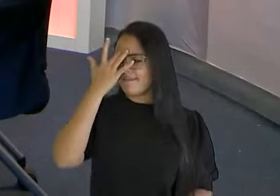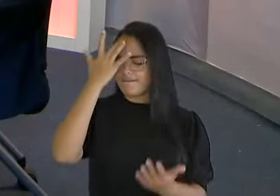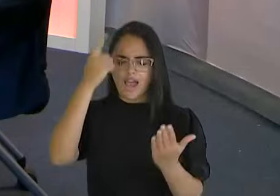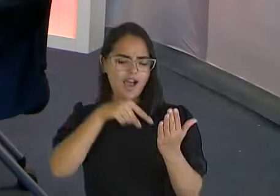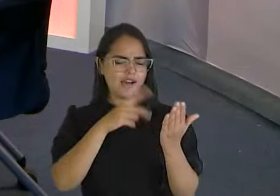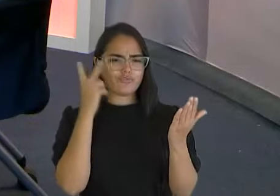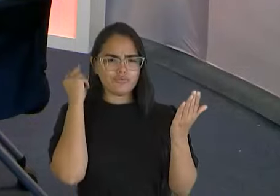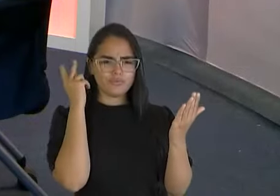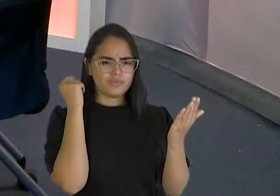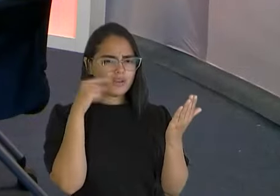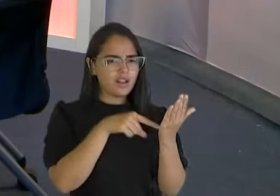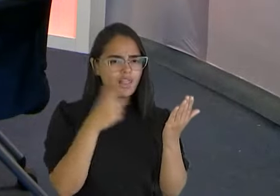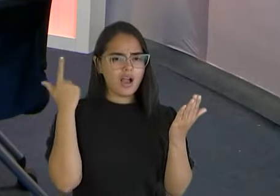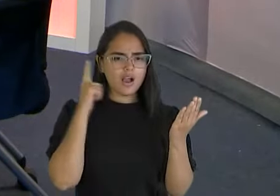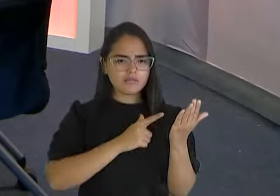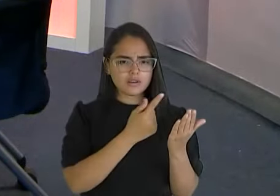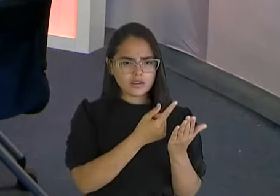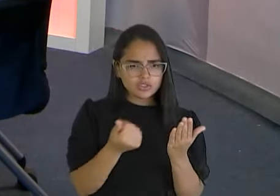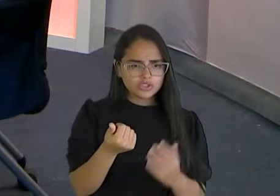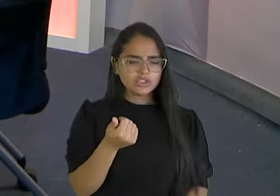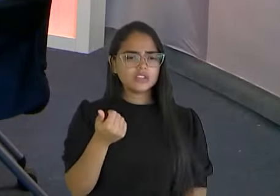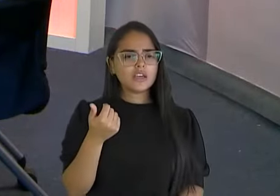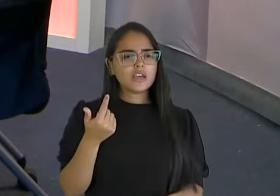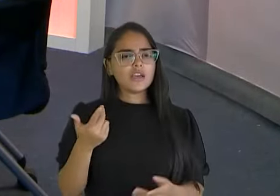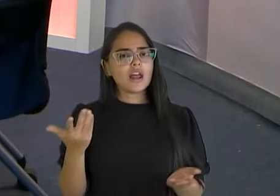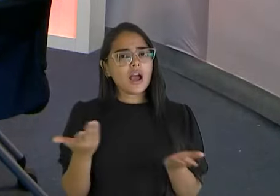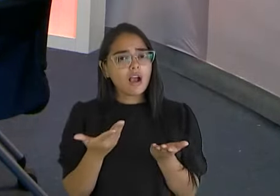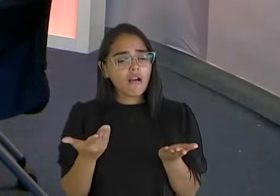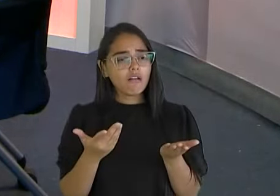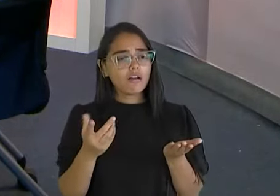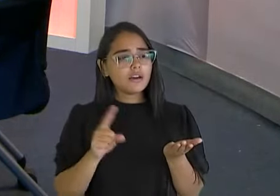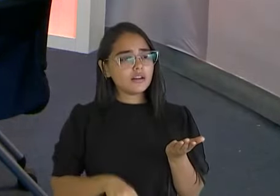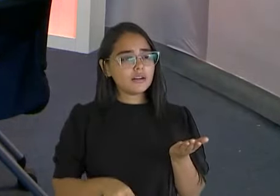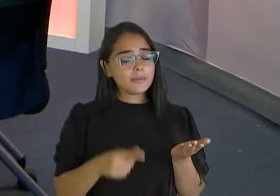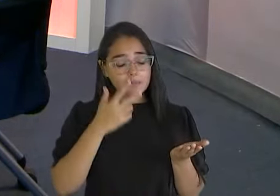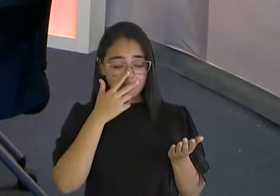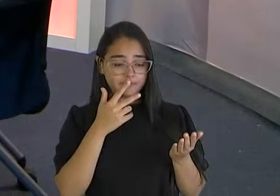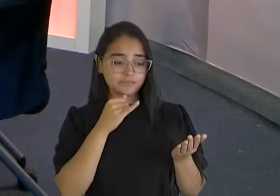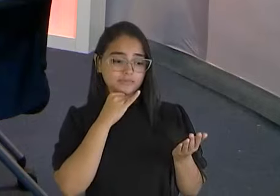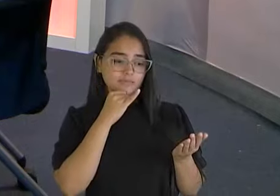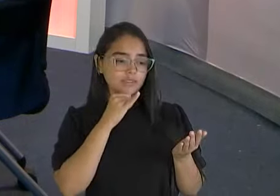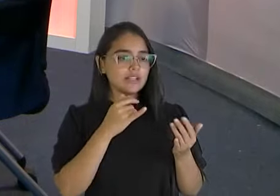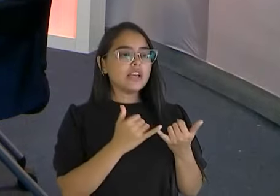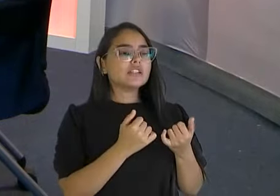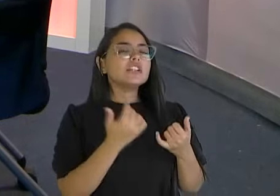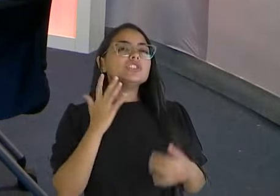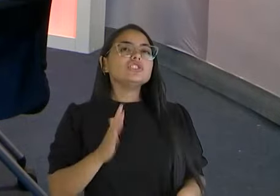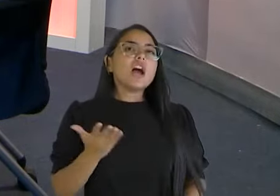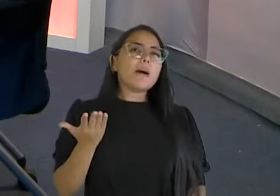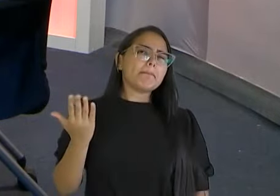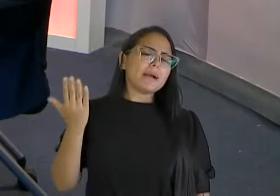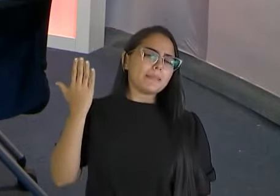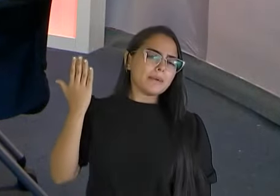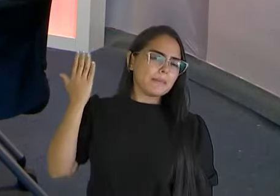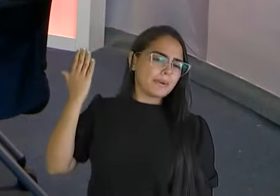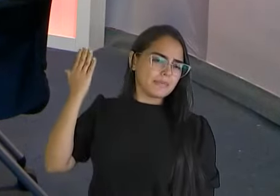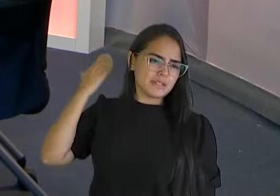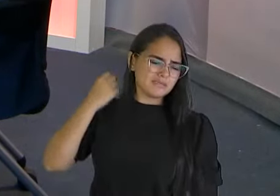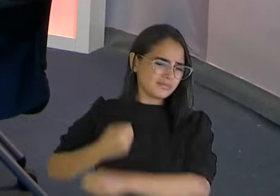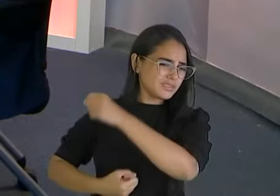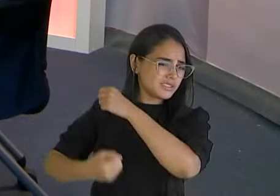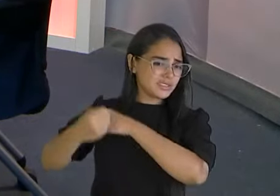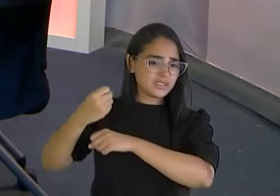Sim. você tinha que ir para um lugar para jogar e agora não, Sim, né? porque os jogos, na verdade, eles existem de muito tempo, né? Assim, há muitos Só mudou